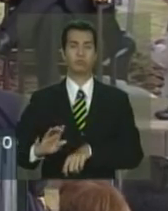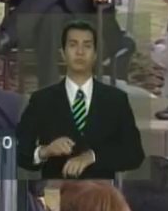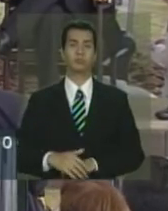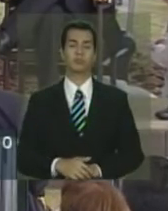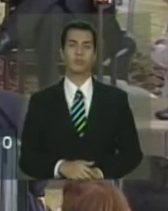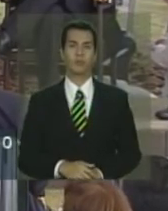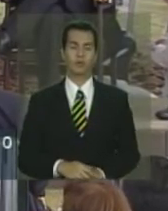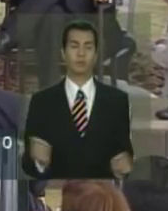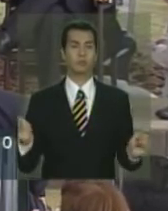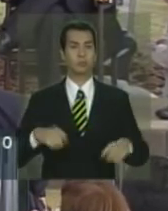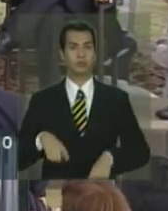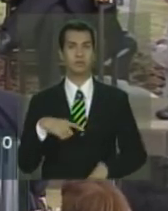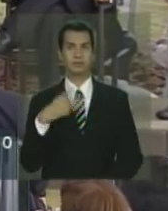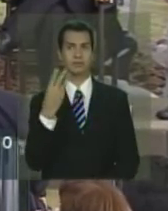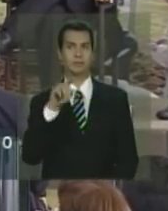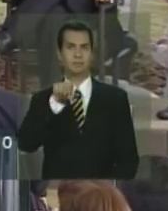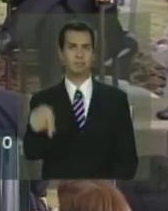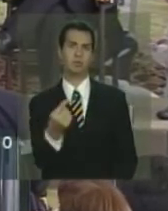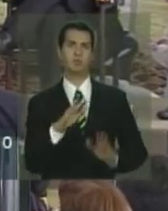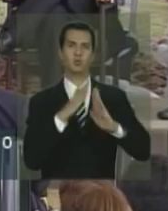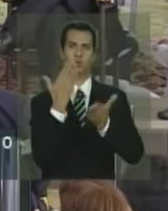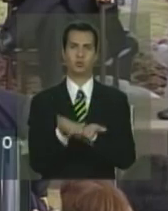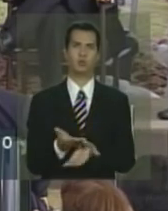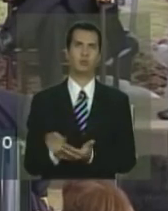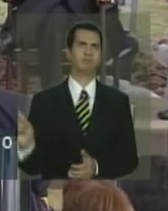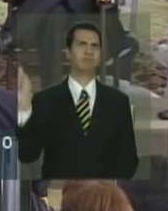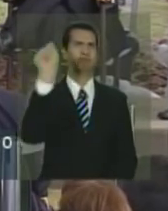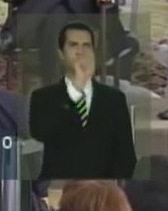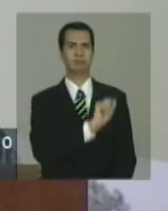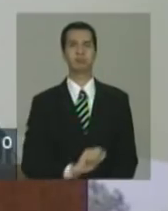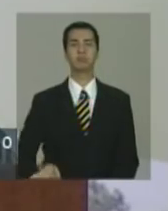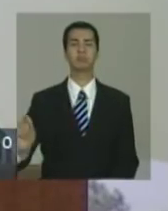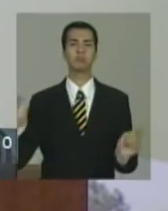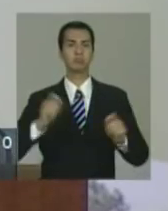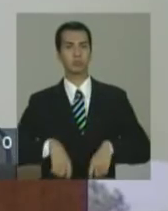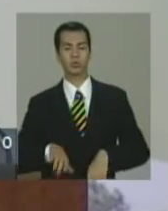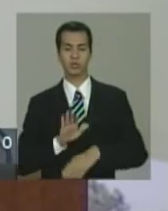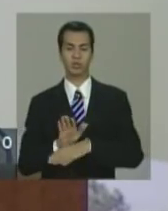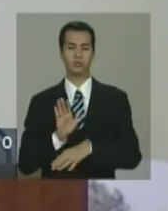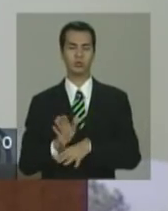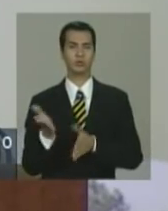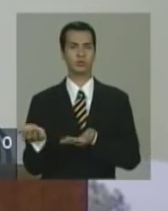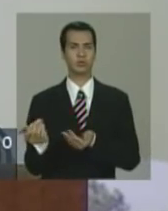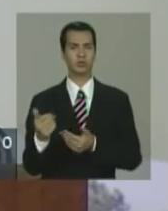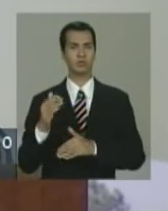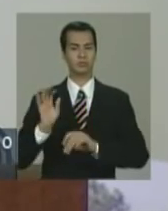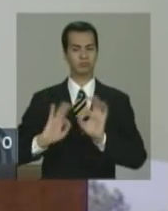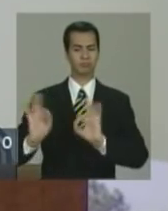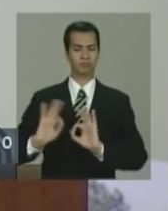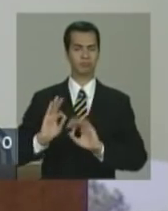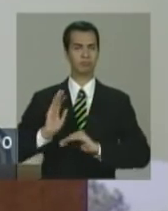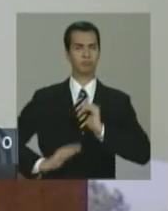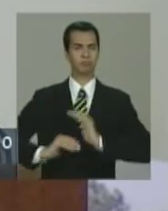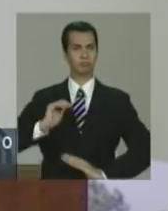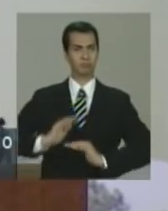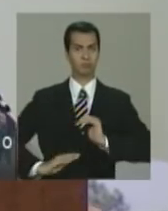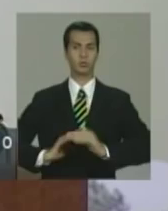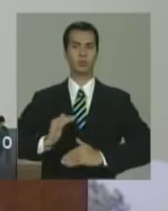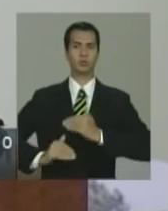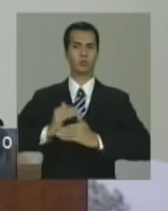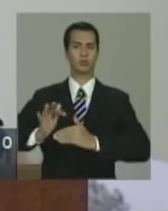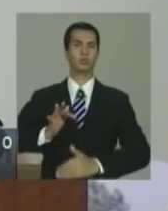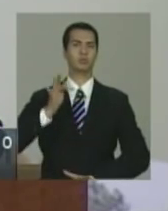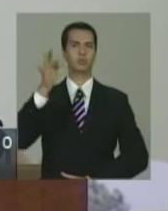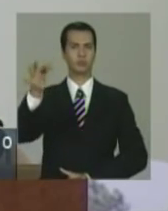ministro mostrou, dessas 3 mil escolas, nós, de fato, prepararmos o estudante para ter